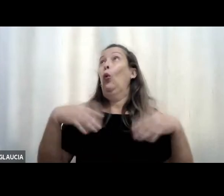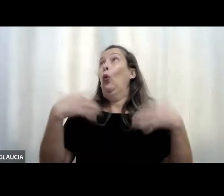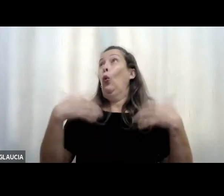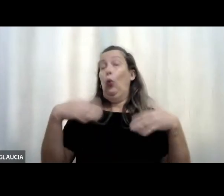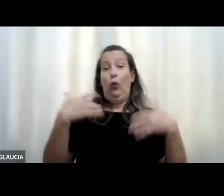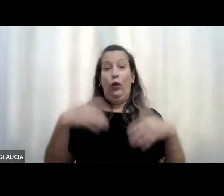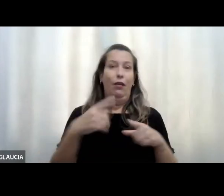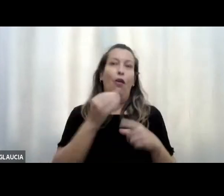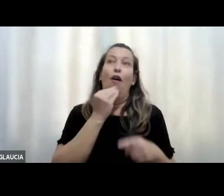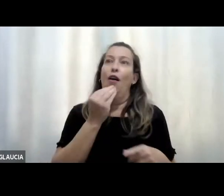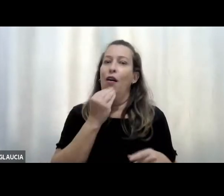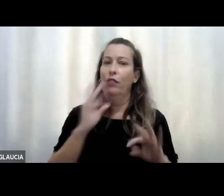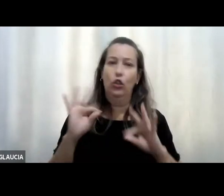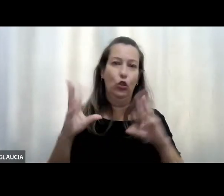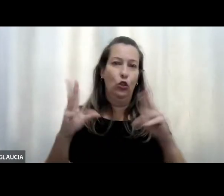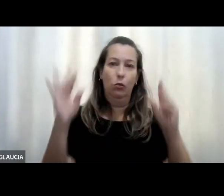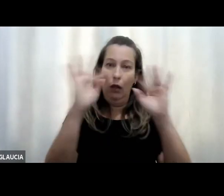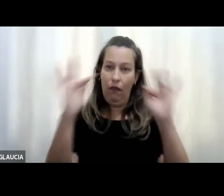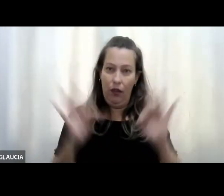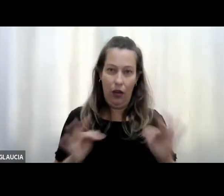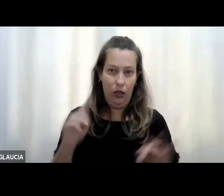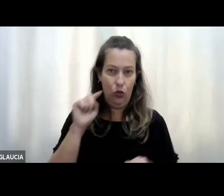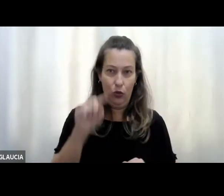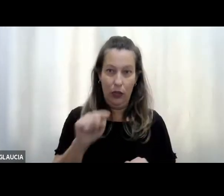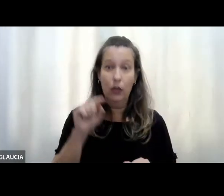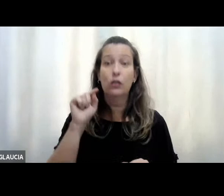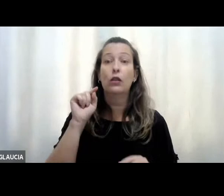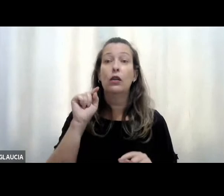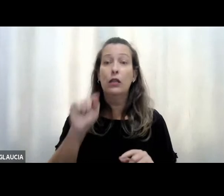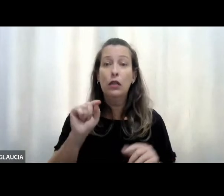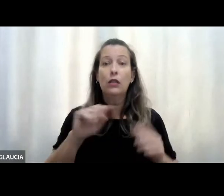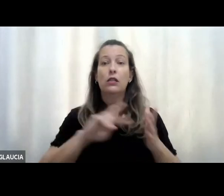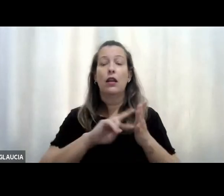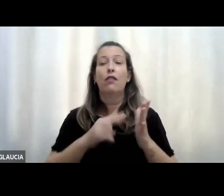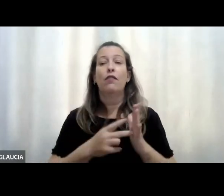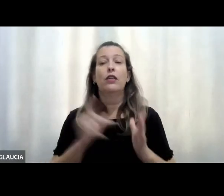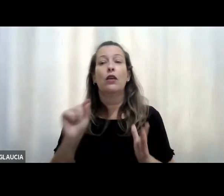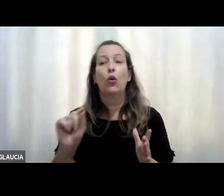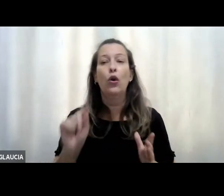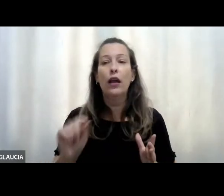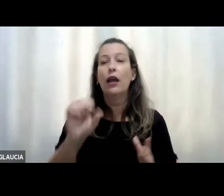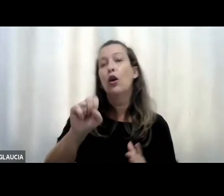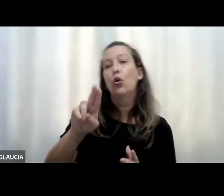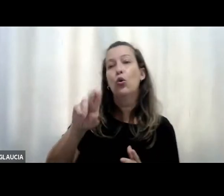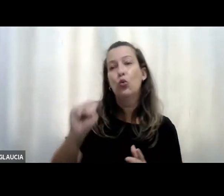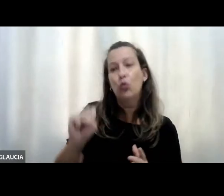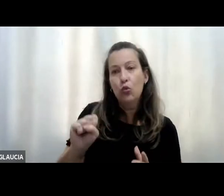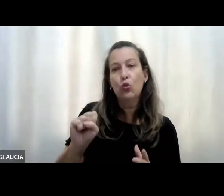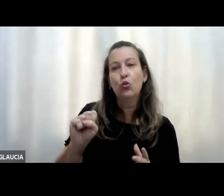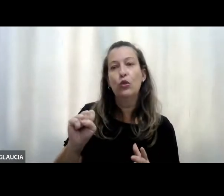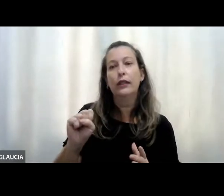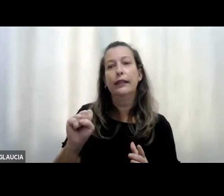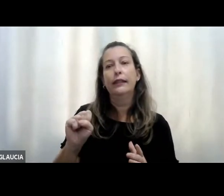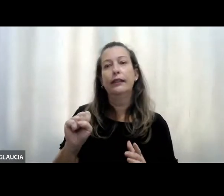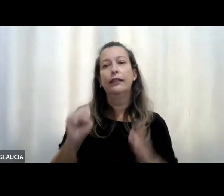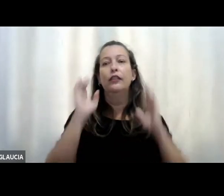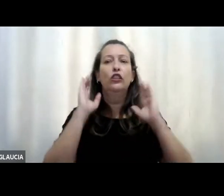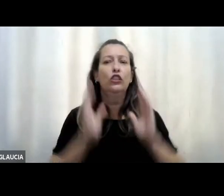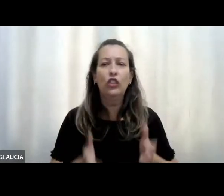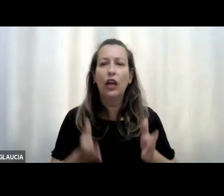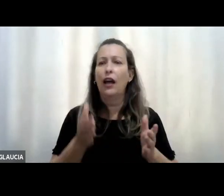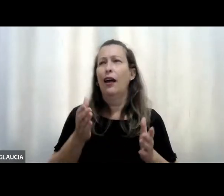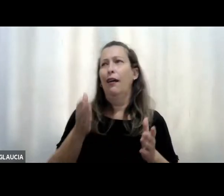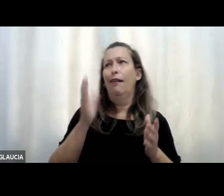todo mundo fica muito feliz com isso. É sinal de que o Sistema Único de Saúde, né, foi tão falado, foi